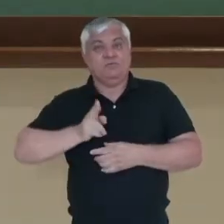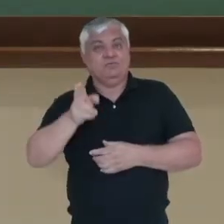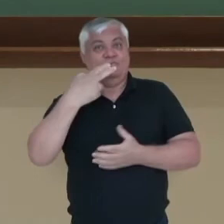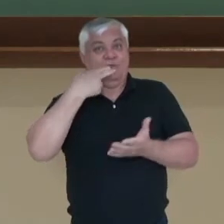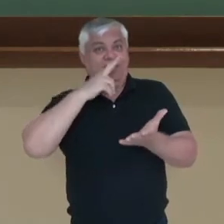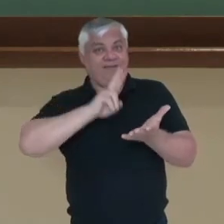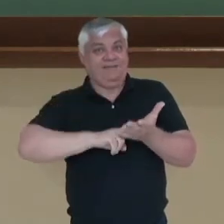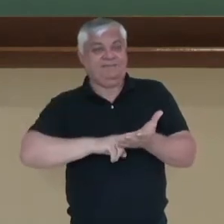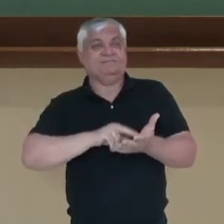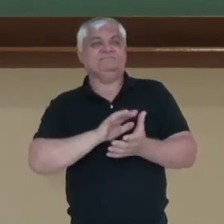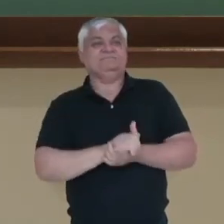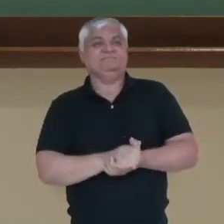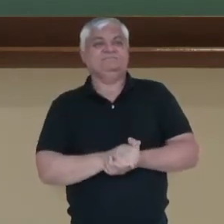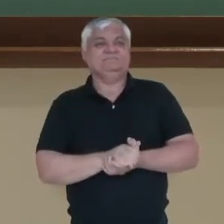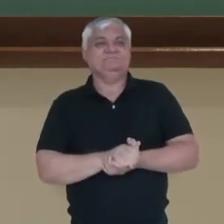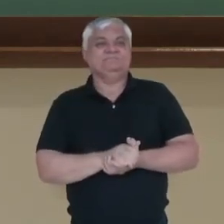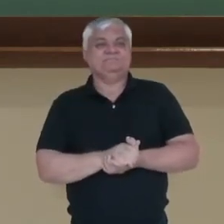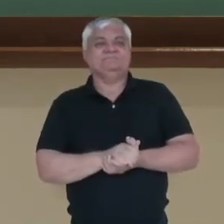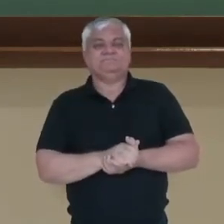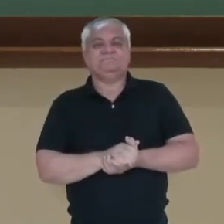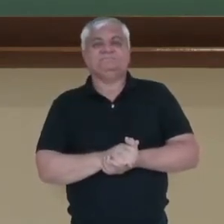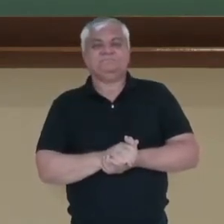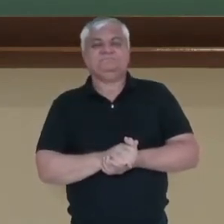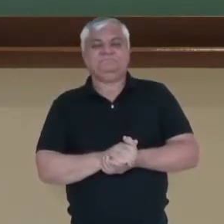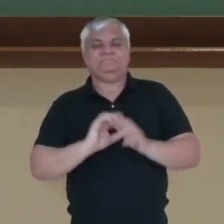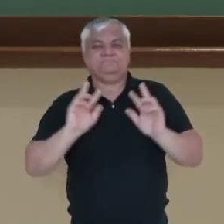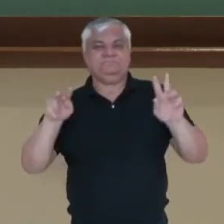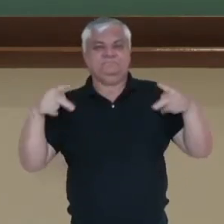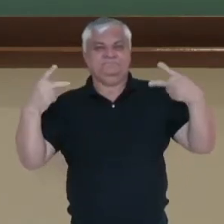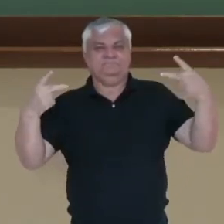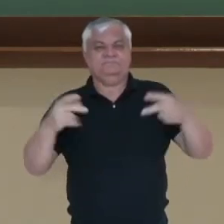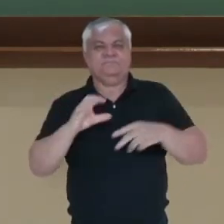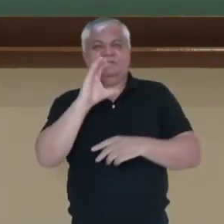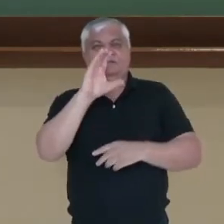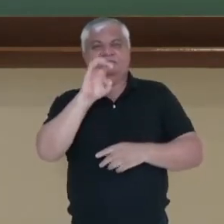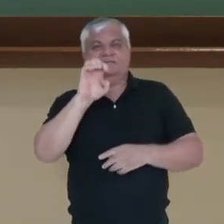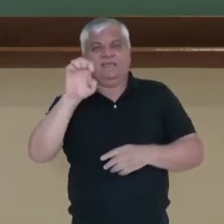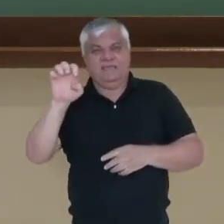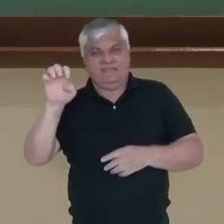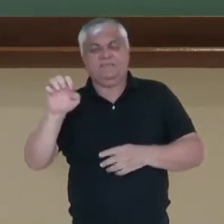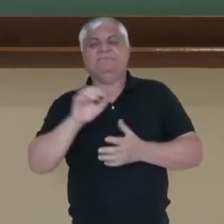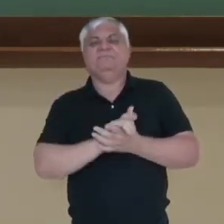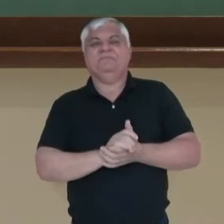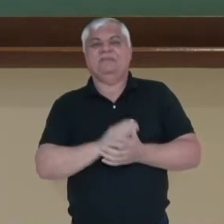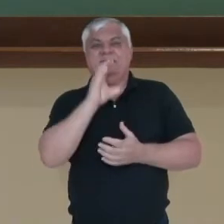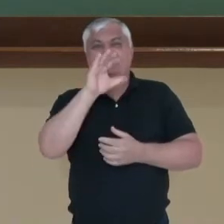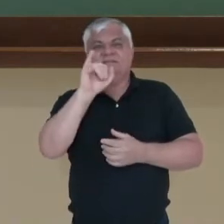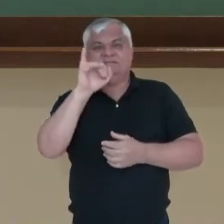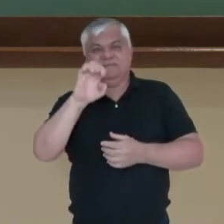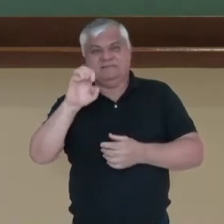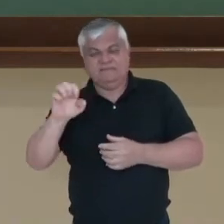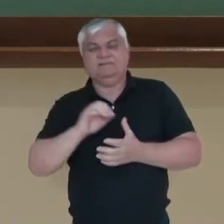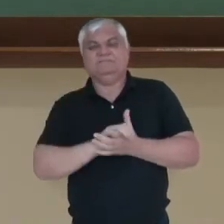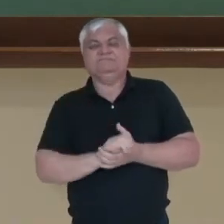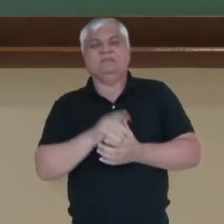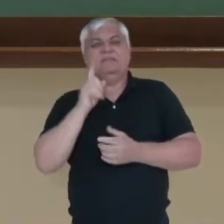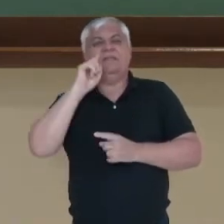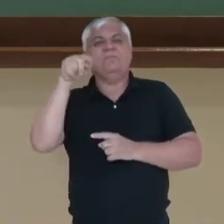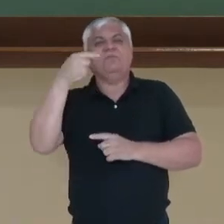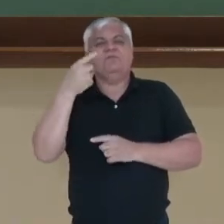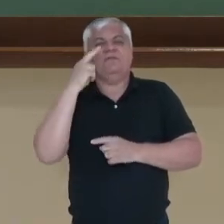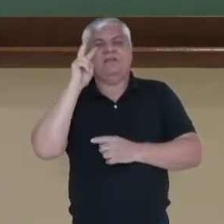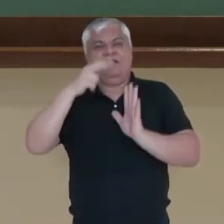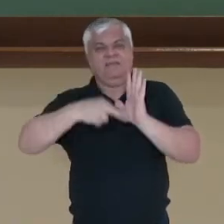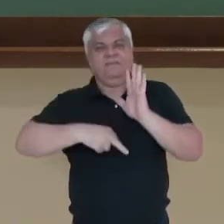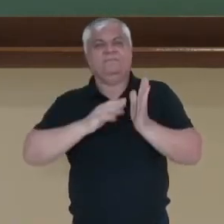a carta, que, por sinal, foi publicada no portal ciee.org, né, se você quiser, dá um confere nela depois na